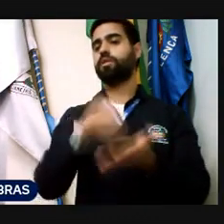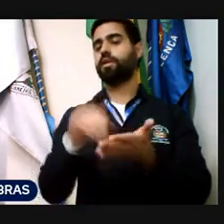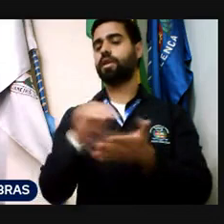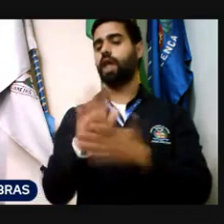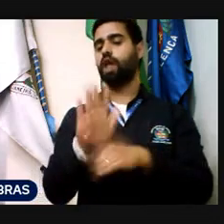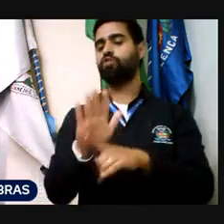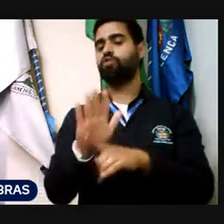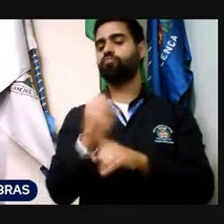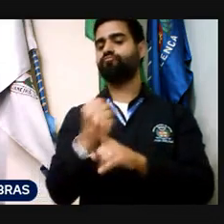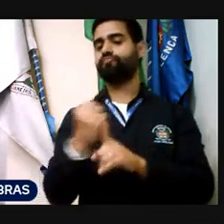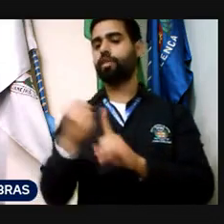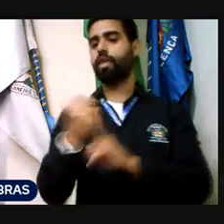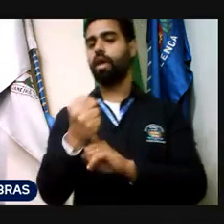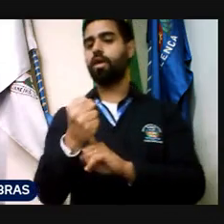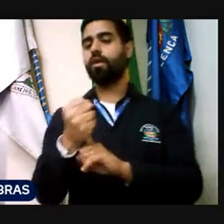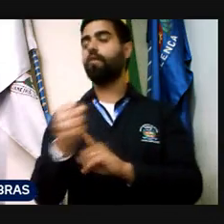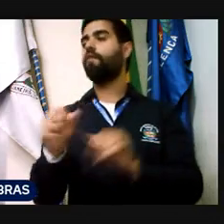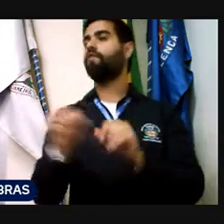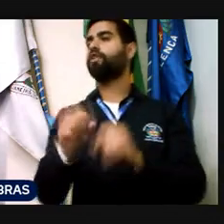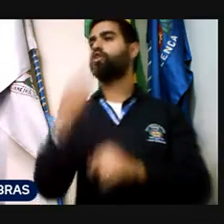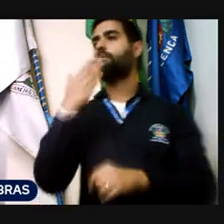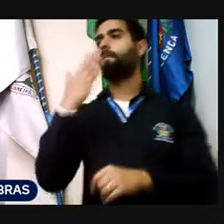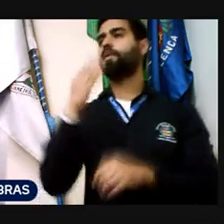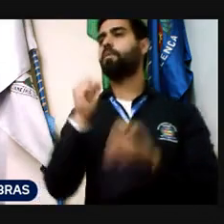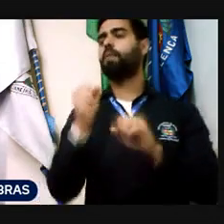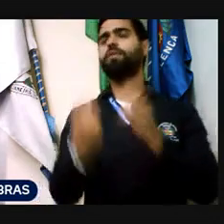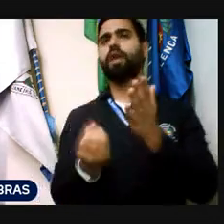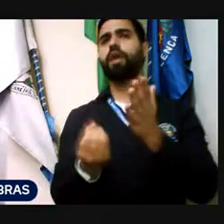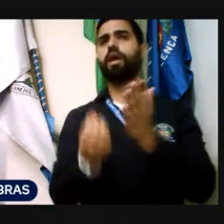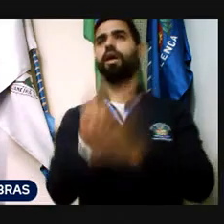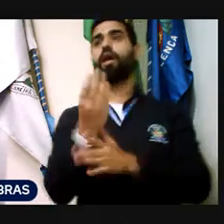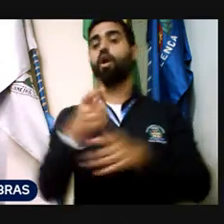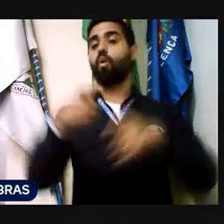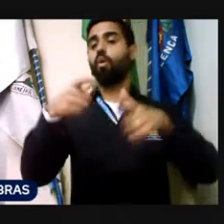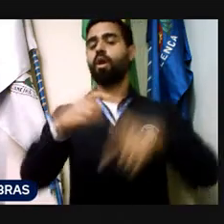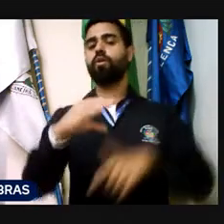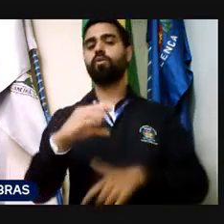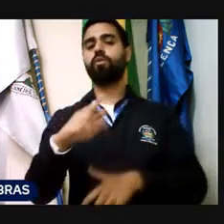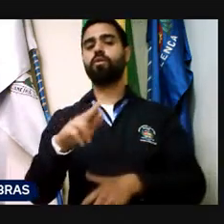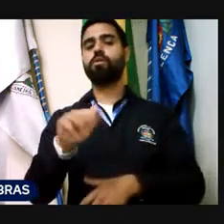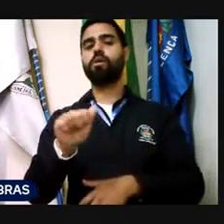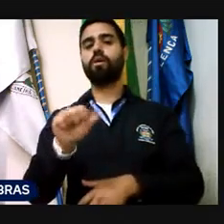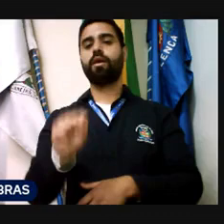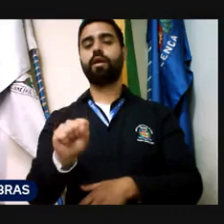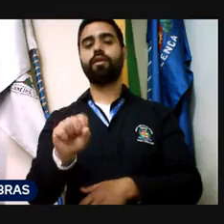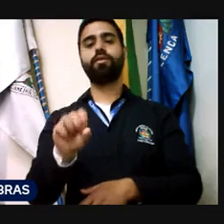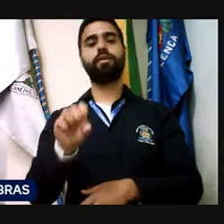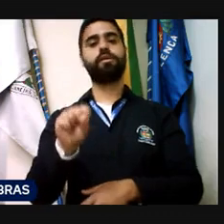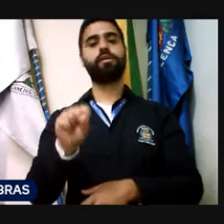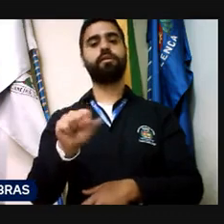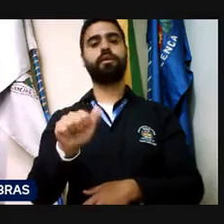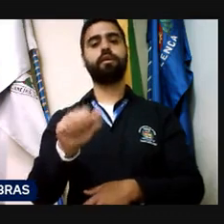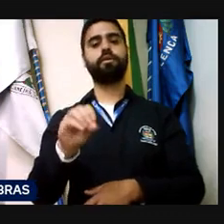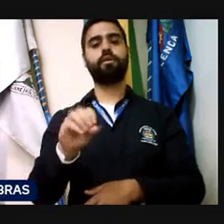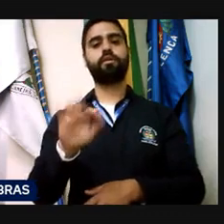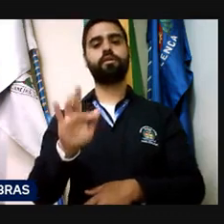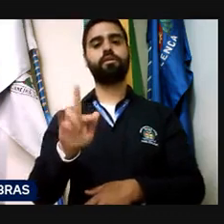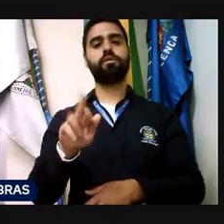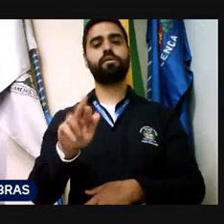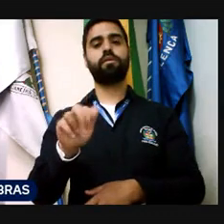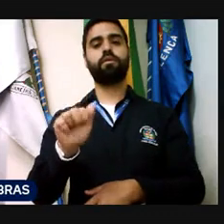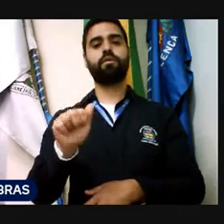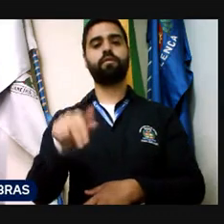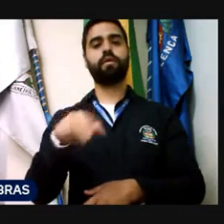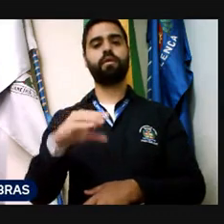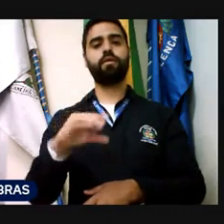de assistência social, solicitando-lhe que seja criada uma unidade do CRAS no bairro São Francisco. Justificativa.